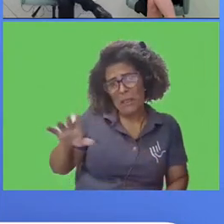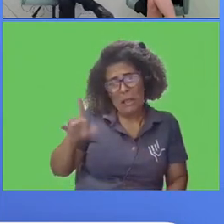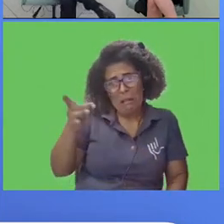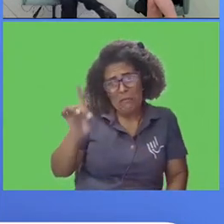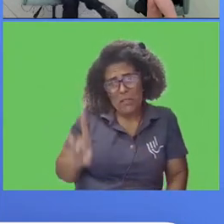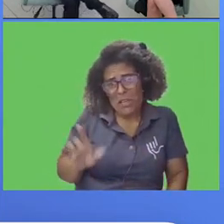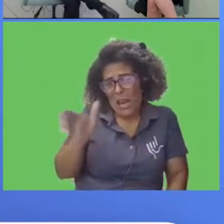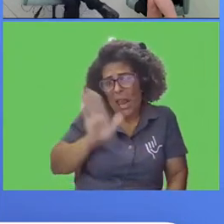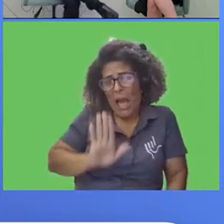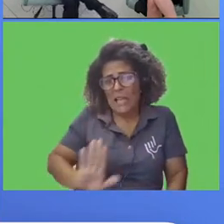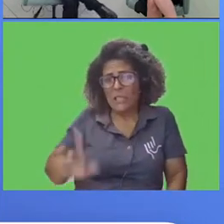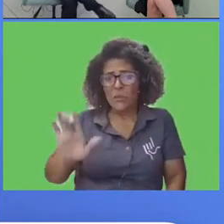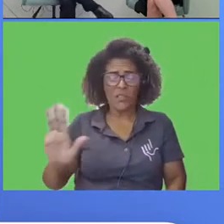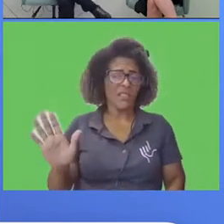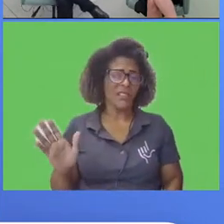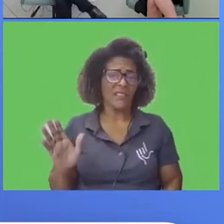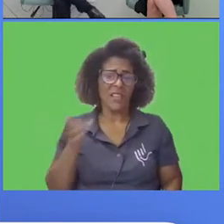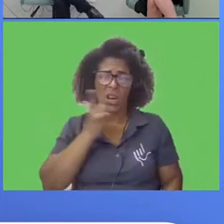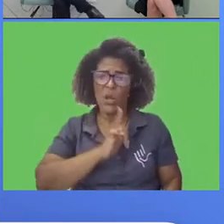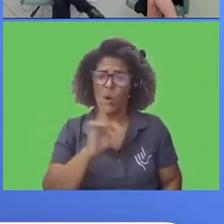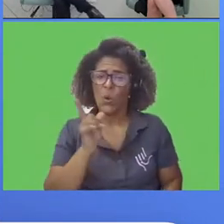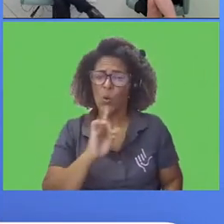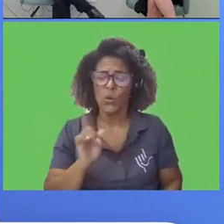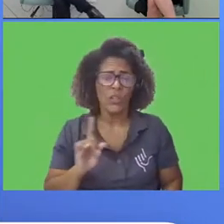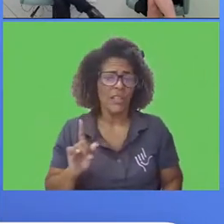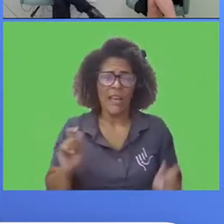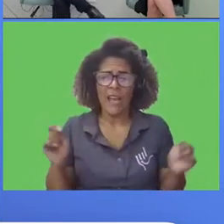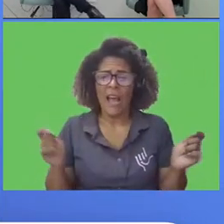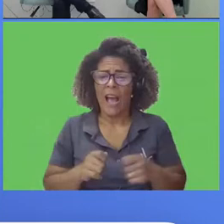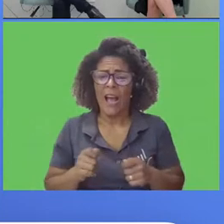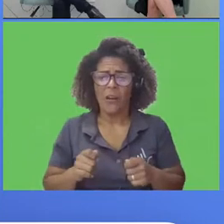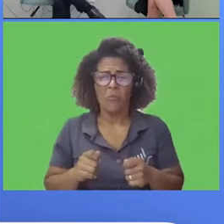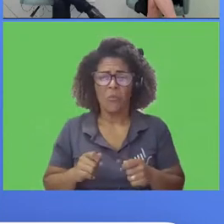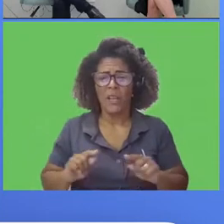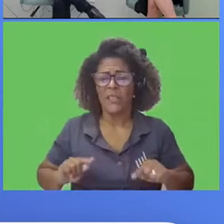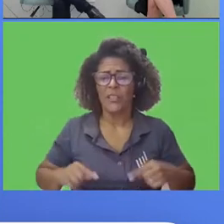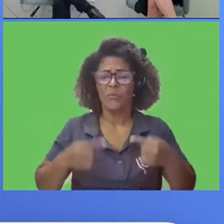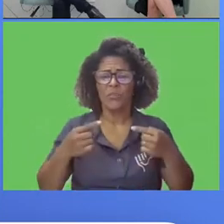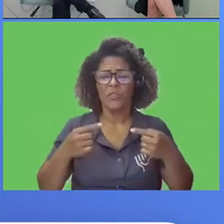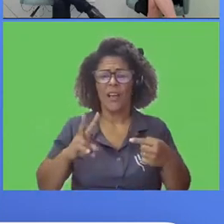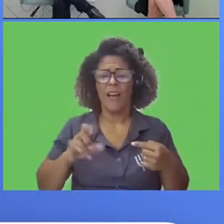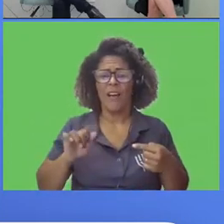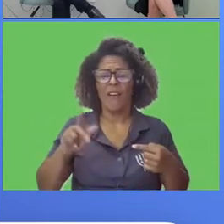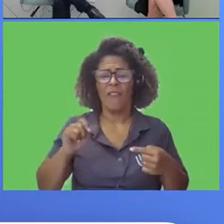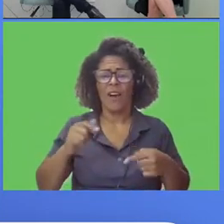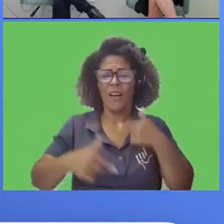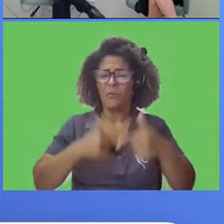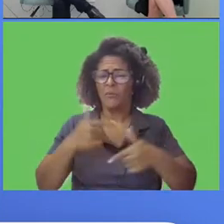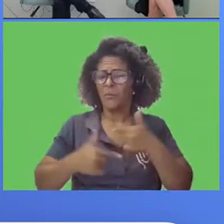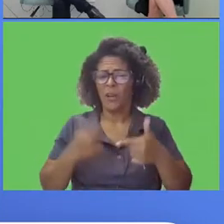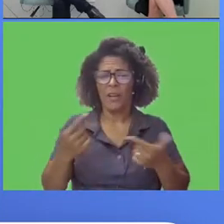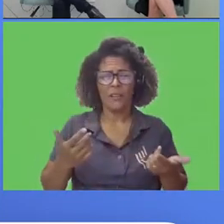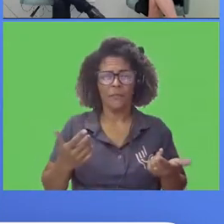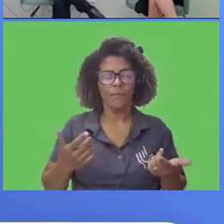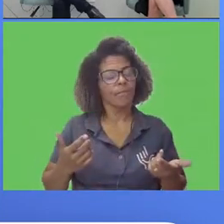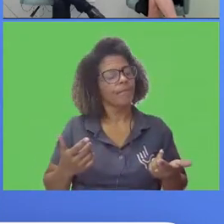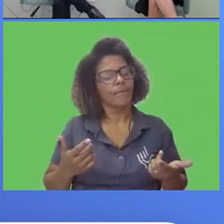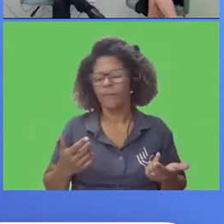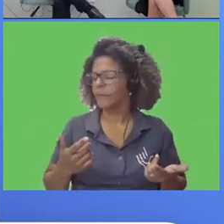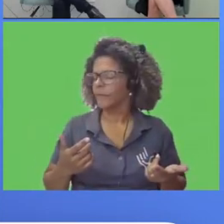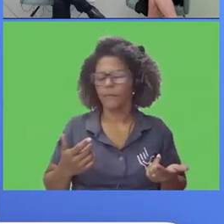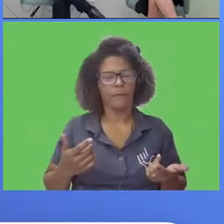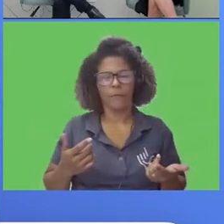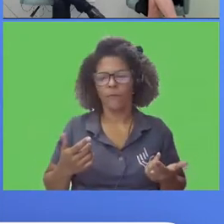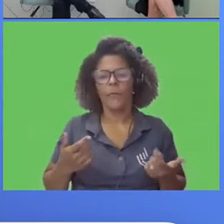que nasceram assim e não conseguem estar aptas para disputarem as vagas do mercado de trabalho. A gente precisa cada vez mais